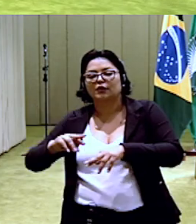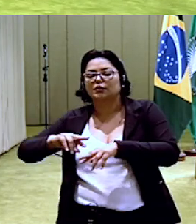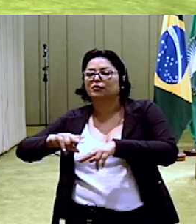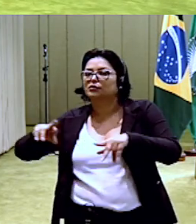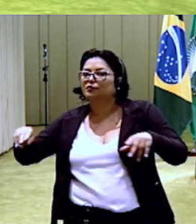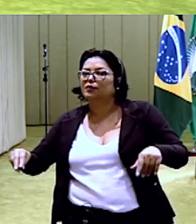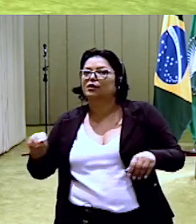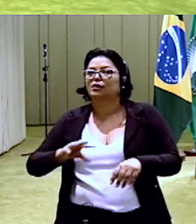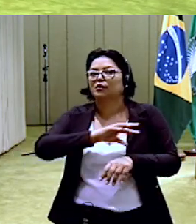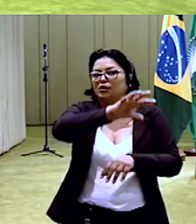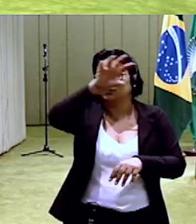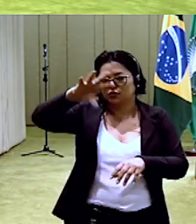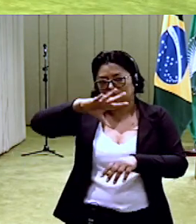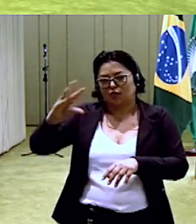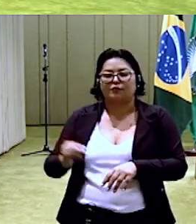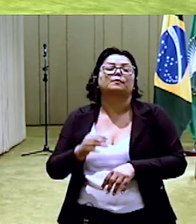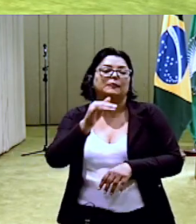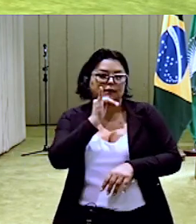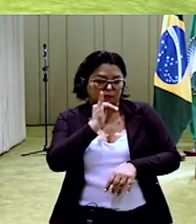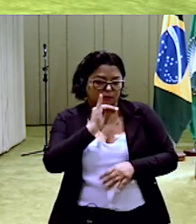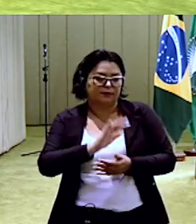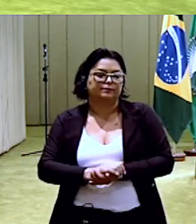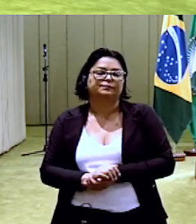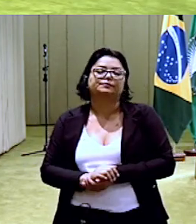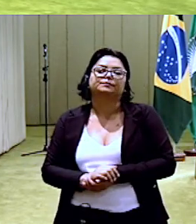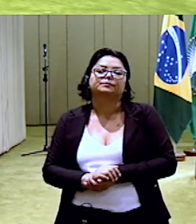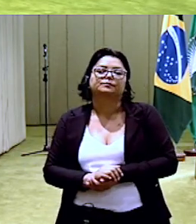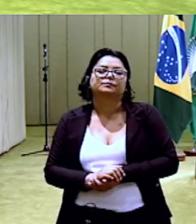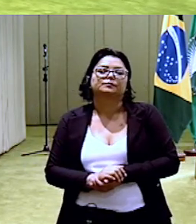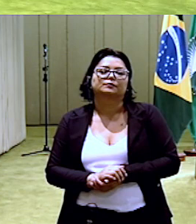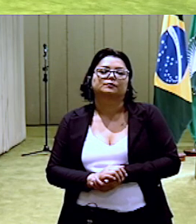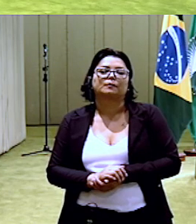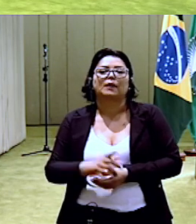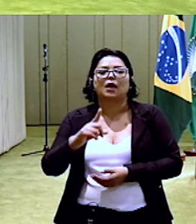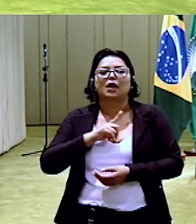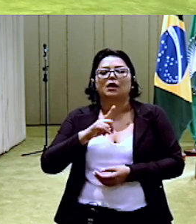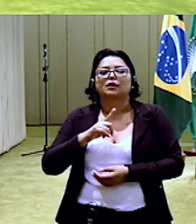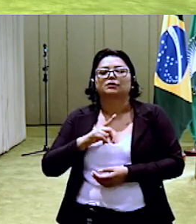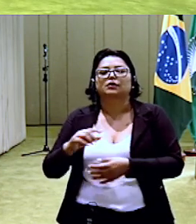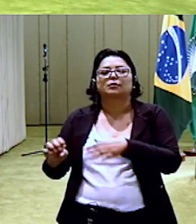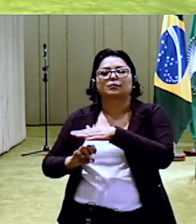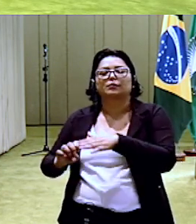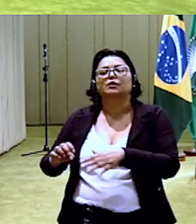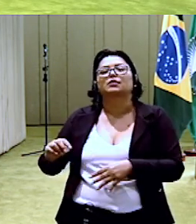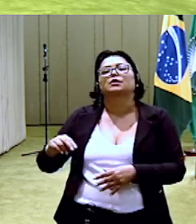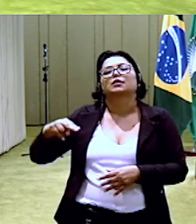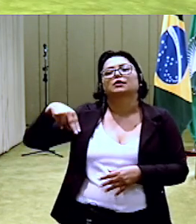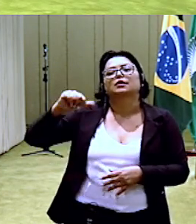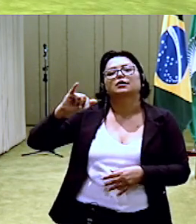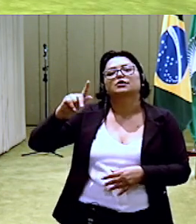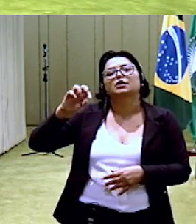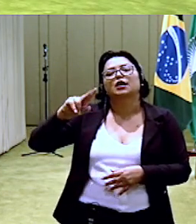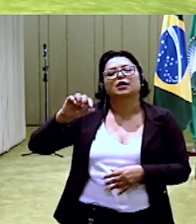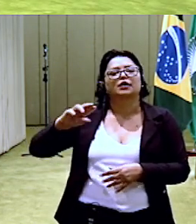essa integração regional. Vou dar mais um exemplo, que é uma instituição na Nigéria que chama Africa Finance Corporation, que foi